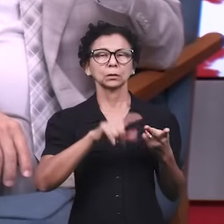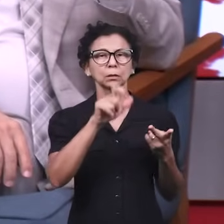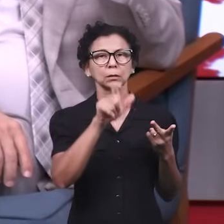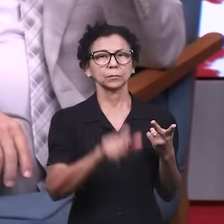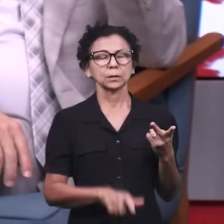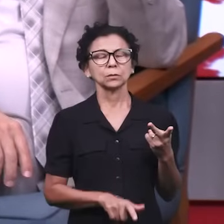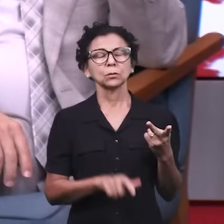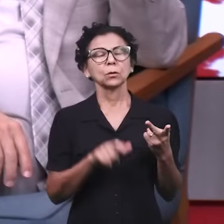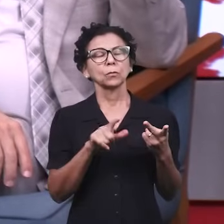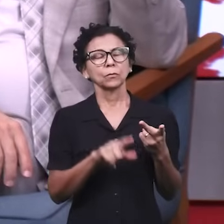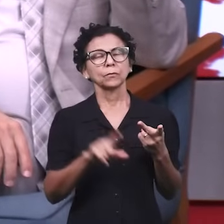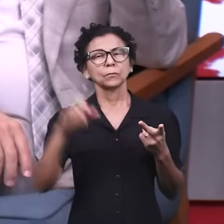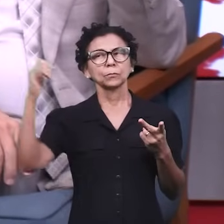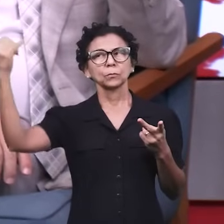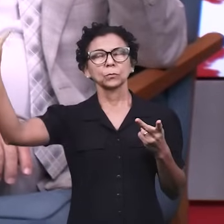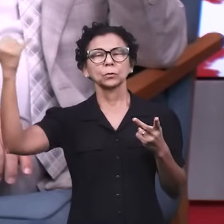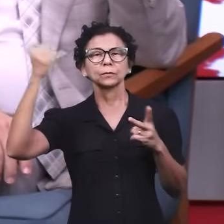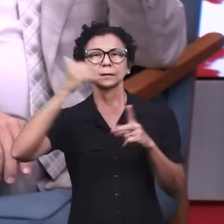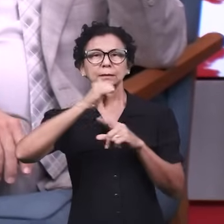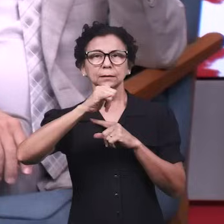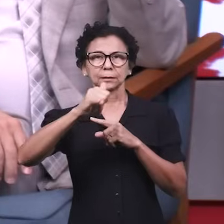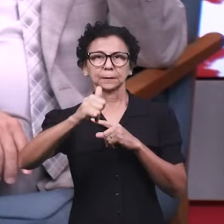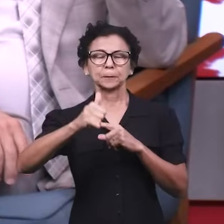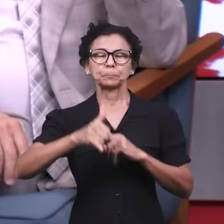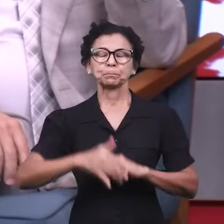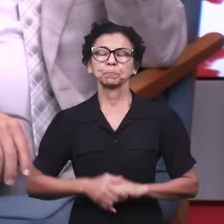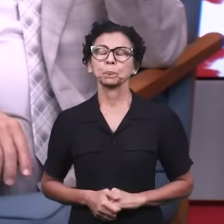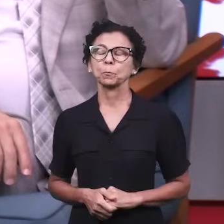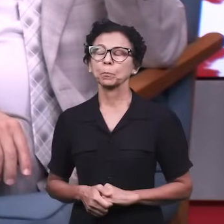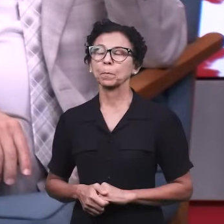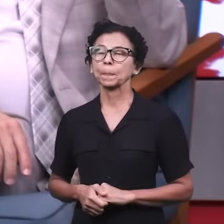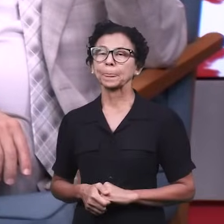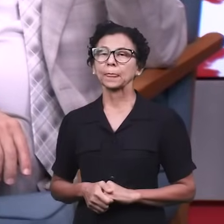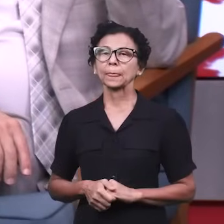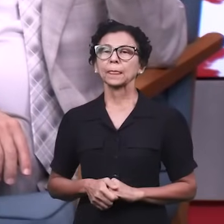que entraste na minha casa nessa noite,